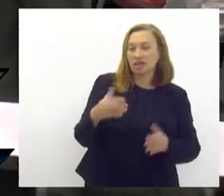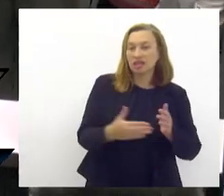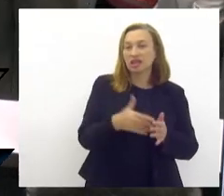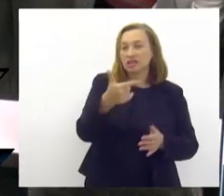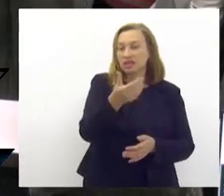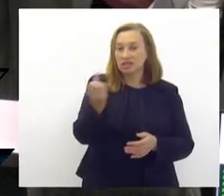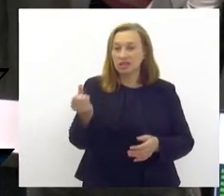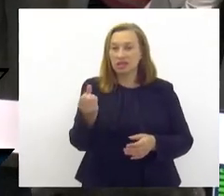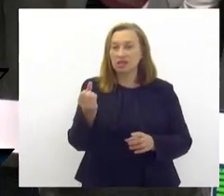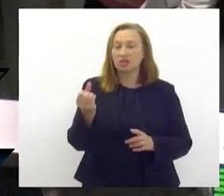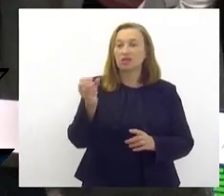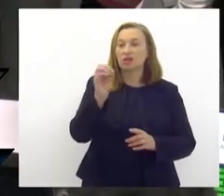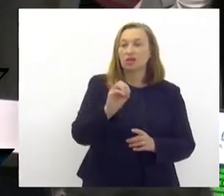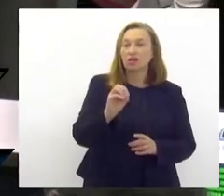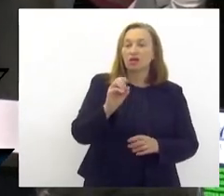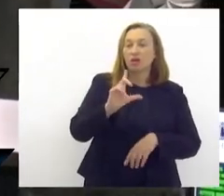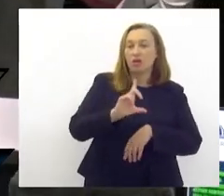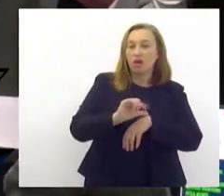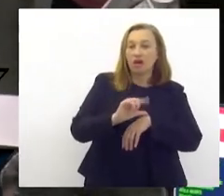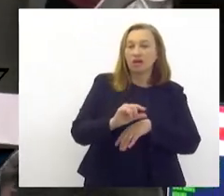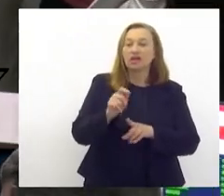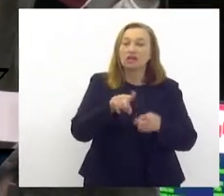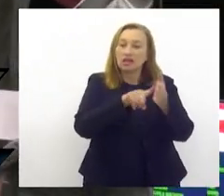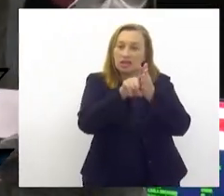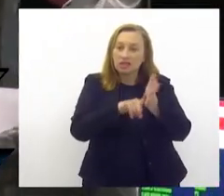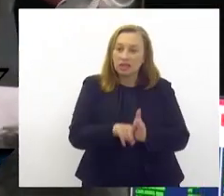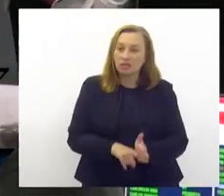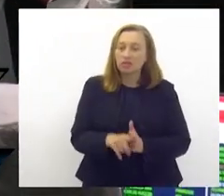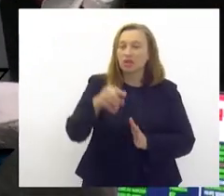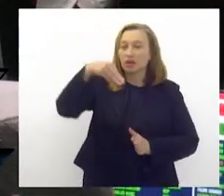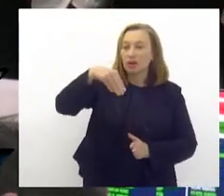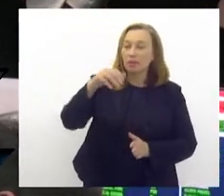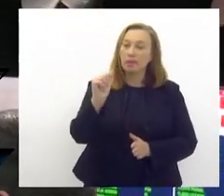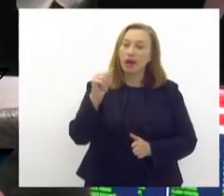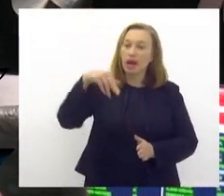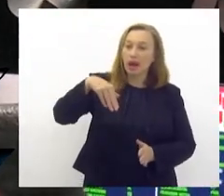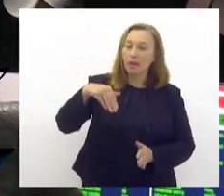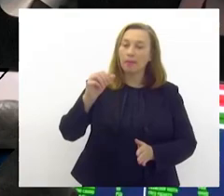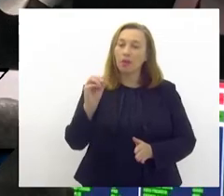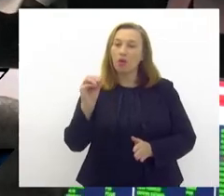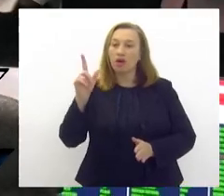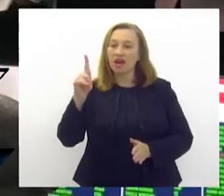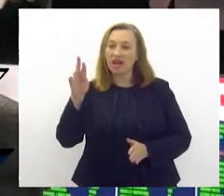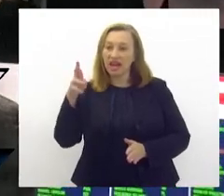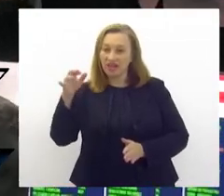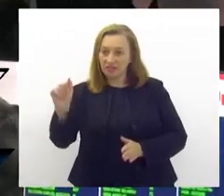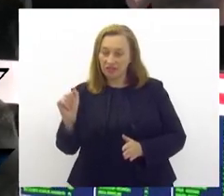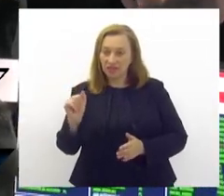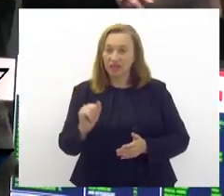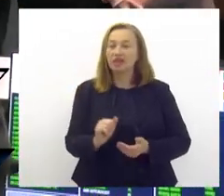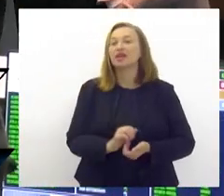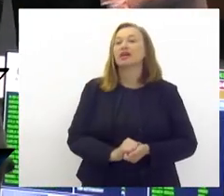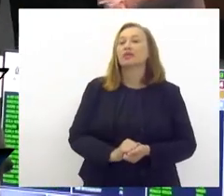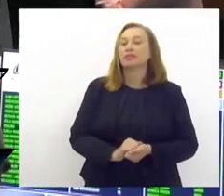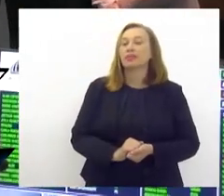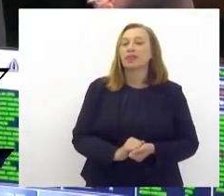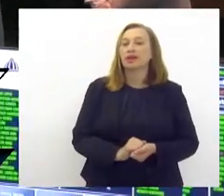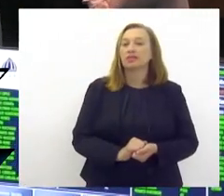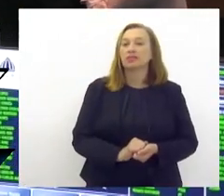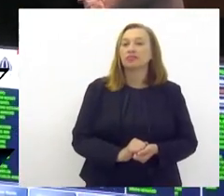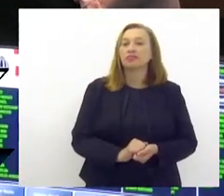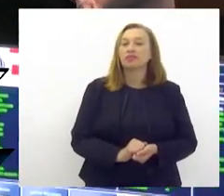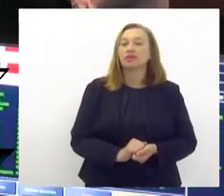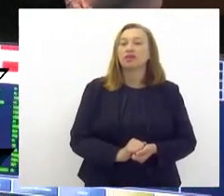exames de mamografia. Então, as pessoas que já têm pedidos de exames de mamografia,